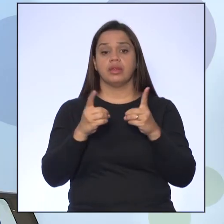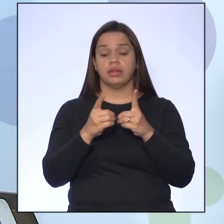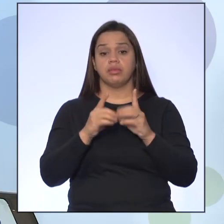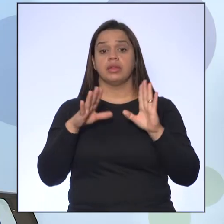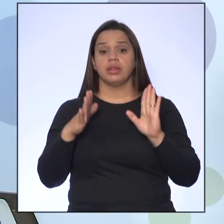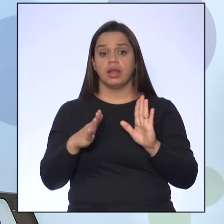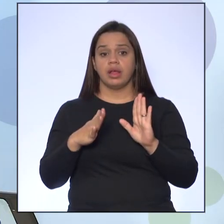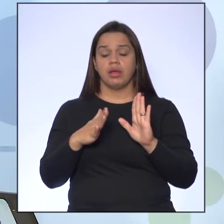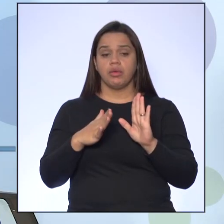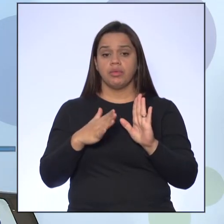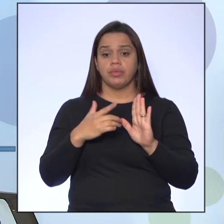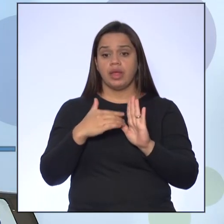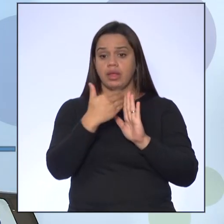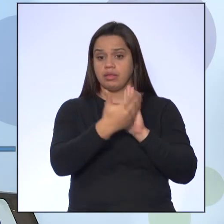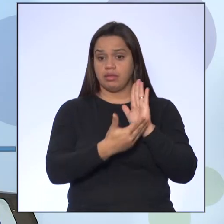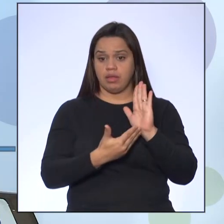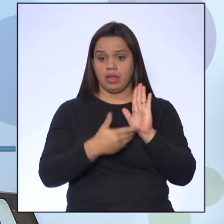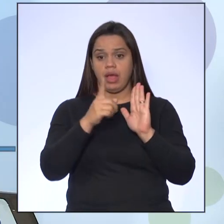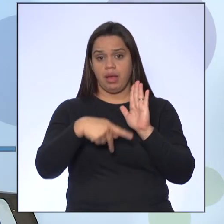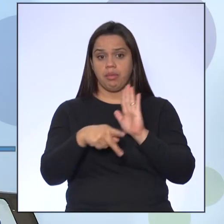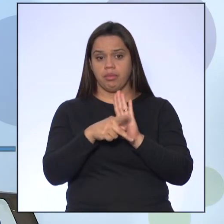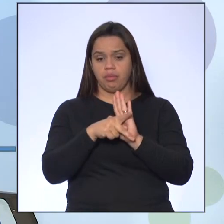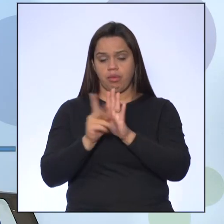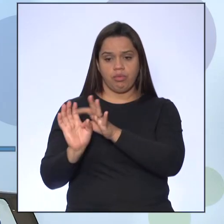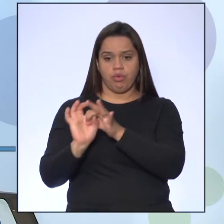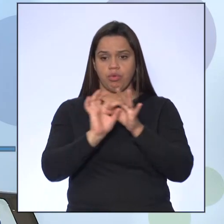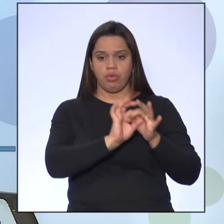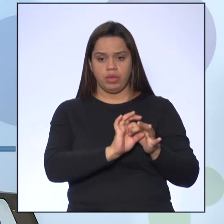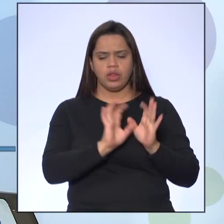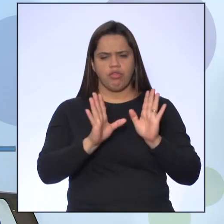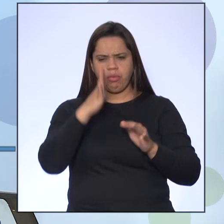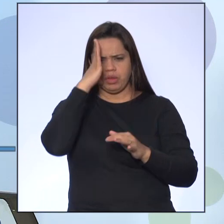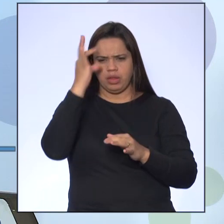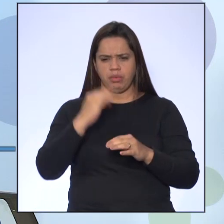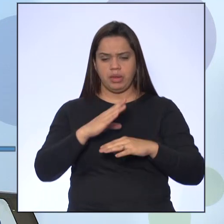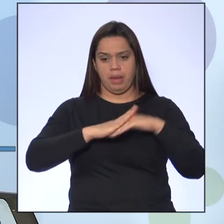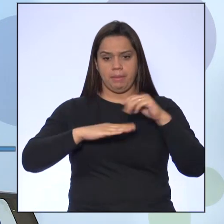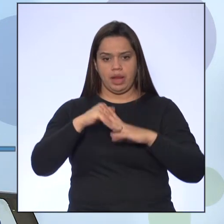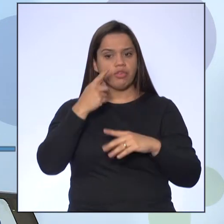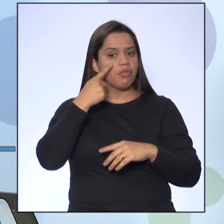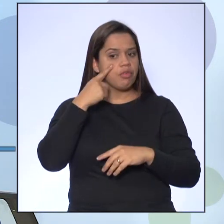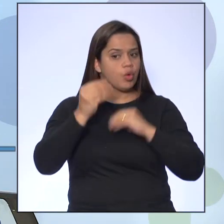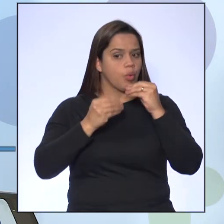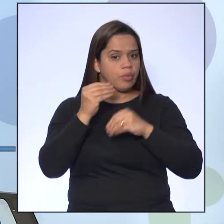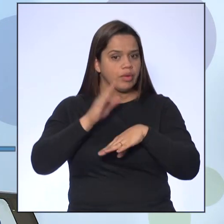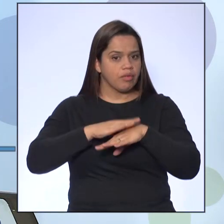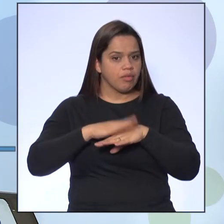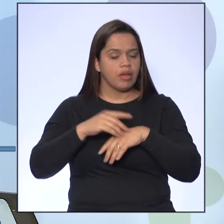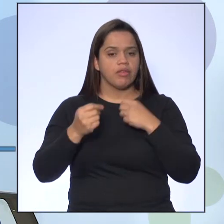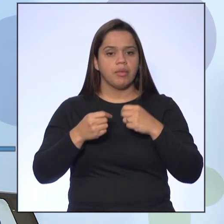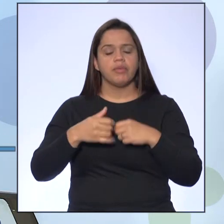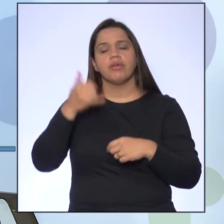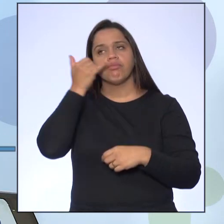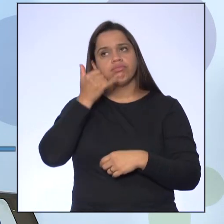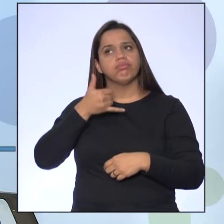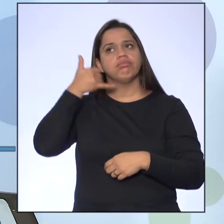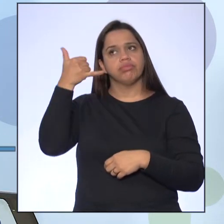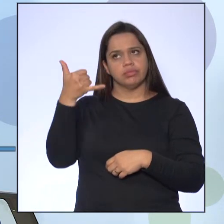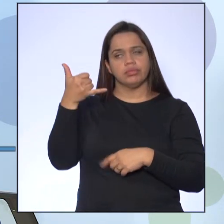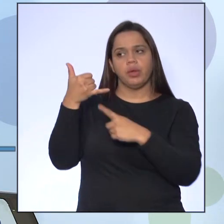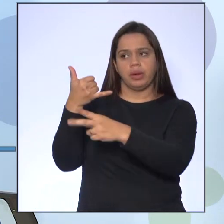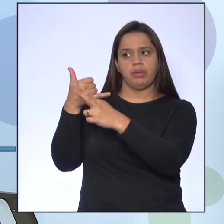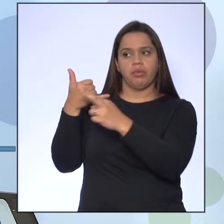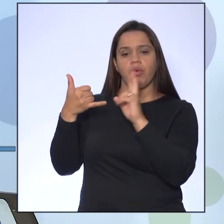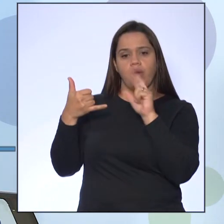Então, esse é o contexto. Vamos tentar entender isso aqui na prática para vocês verem? Então, eu liguei aqui. Oi, então o Rafael me liga,